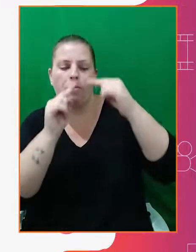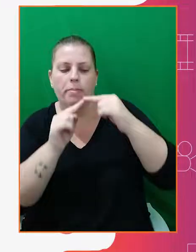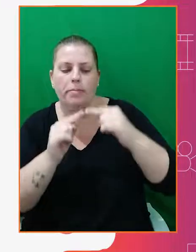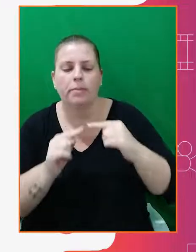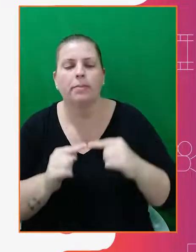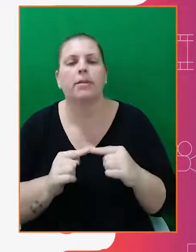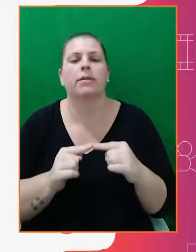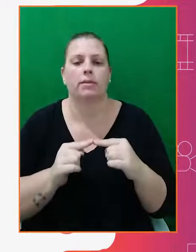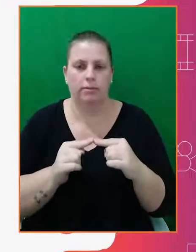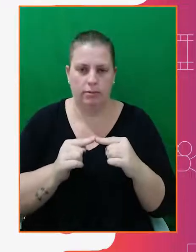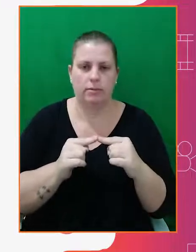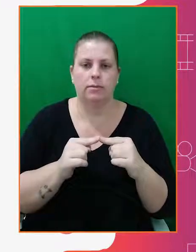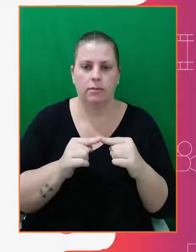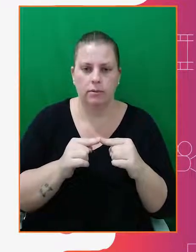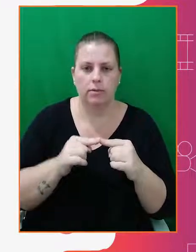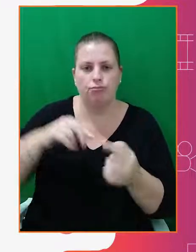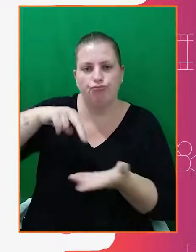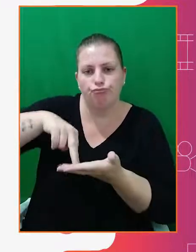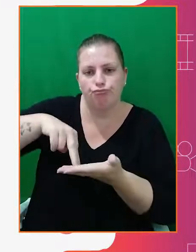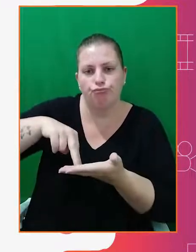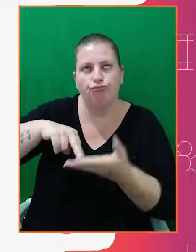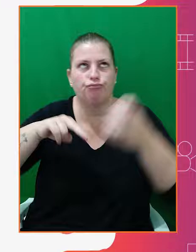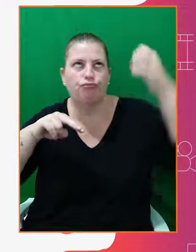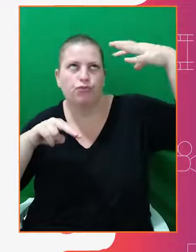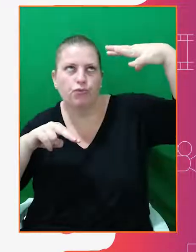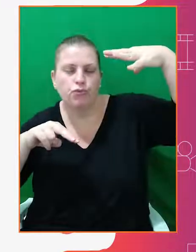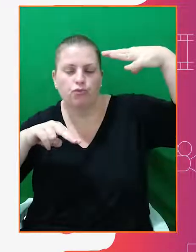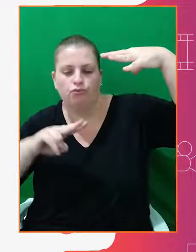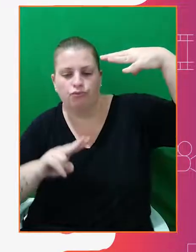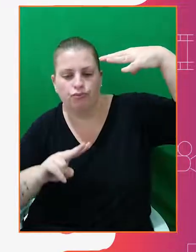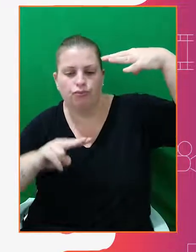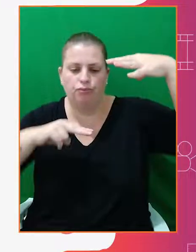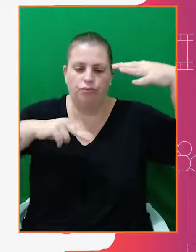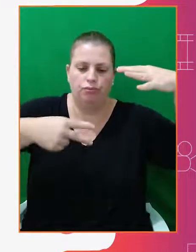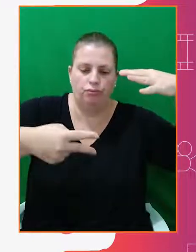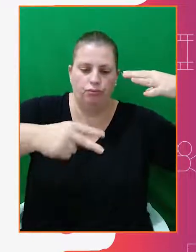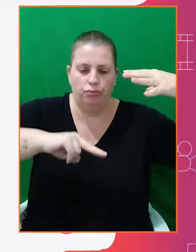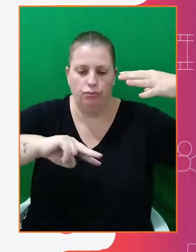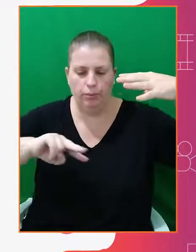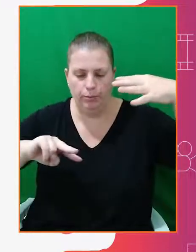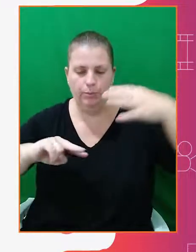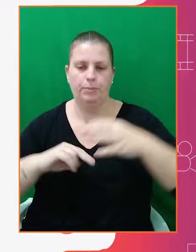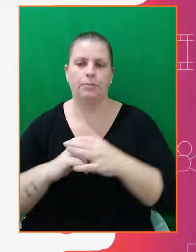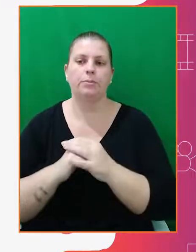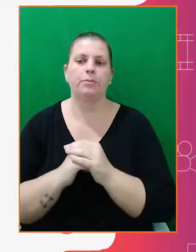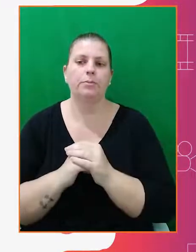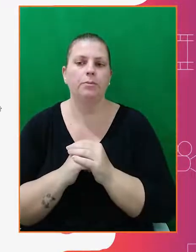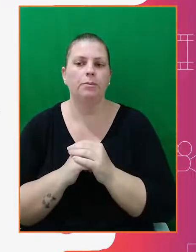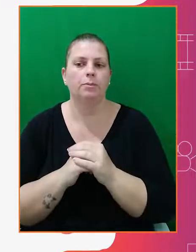nós vemos então um trabalho de posicionamento de luz e de criação de textura de um personagem.